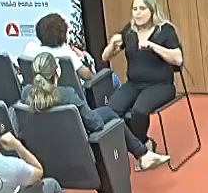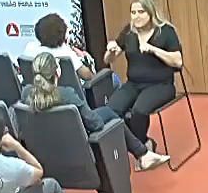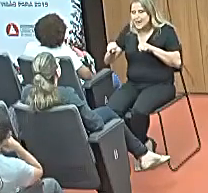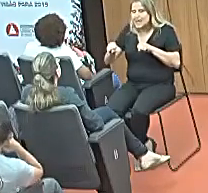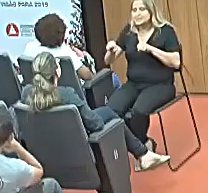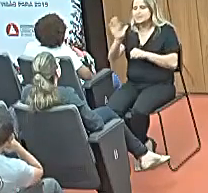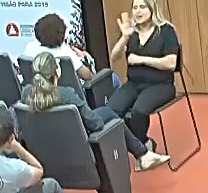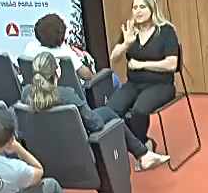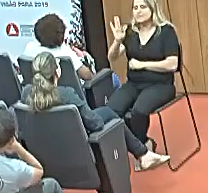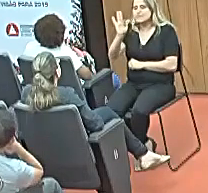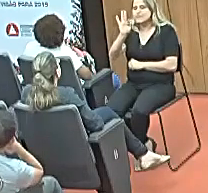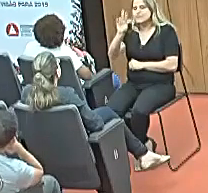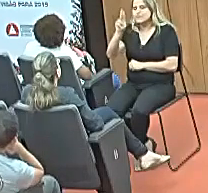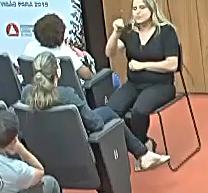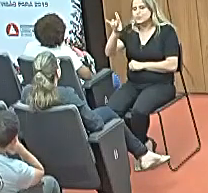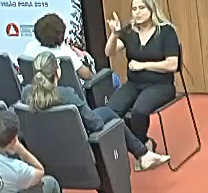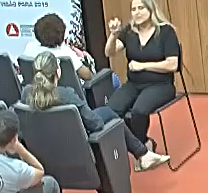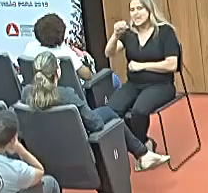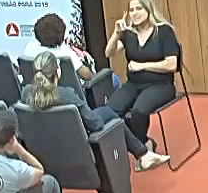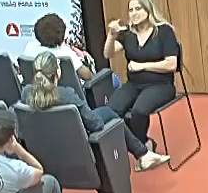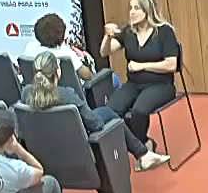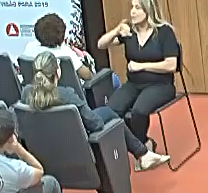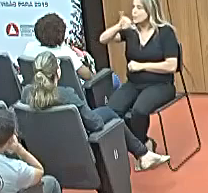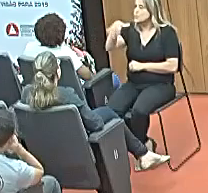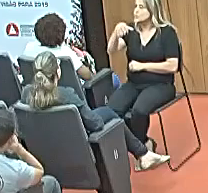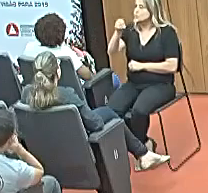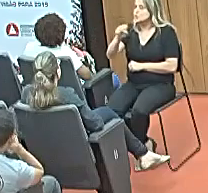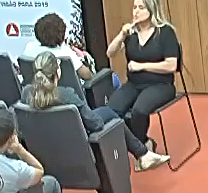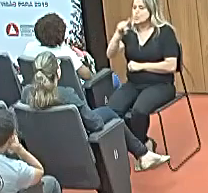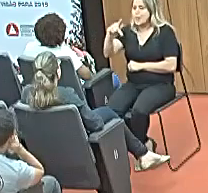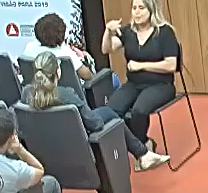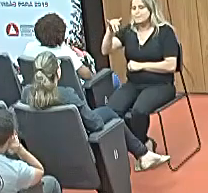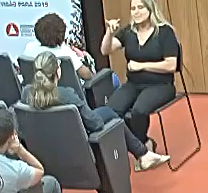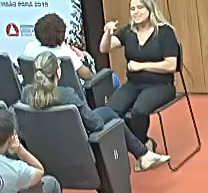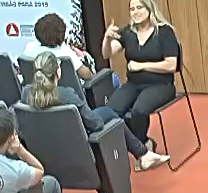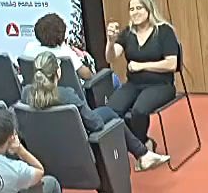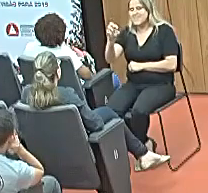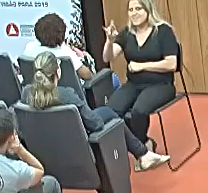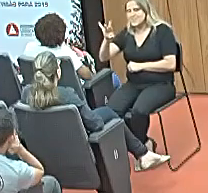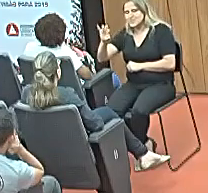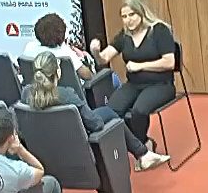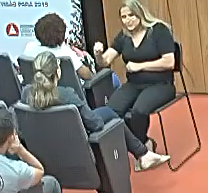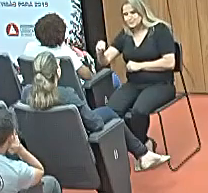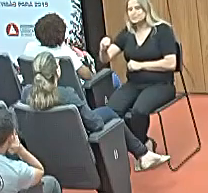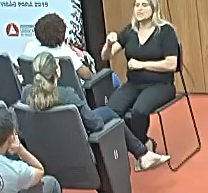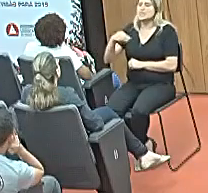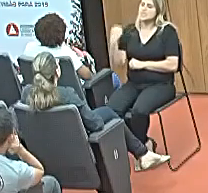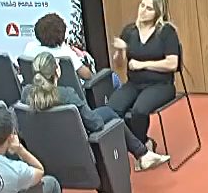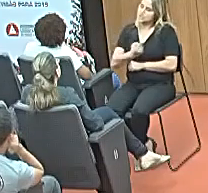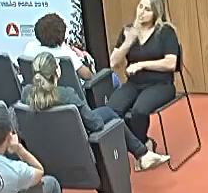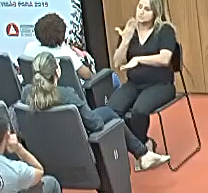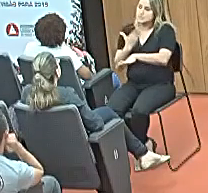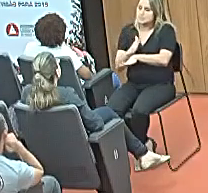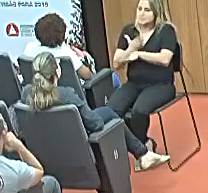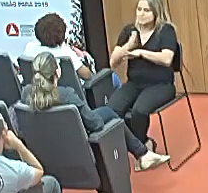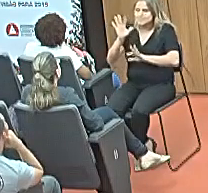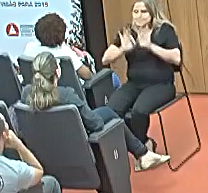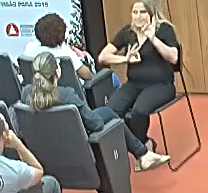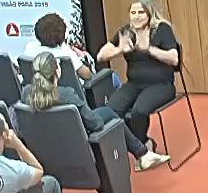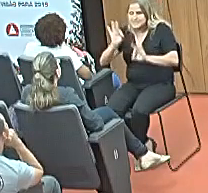90 horas de formação para atuar neste concelho e nós estamos preparados para ajudar